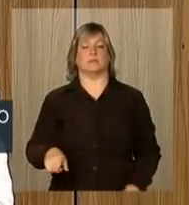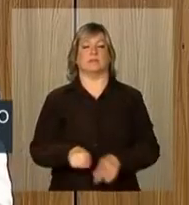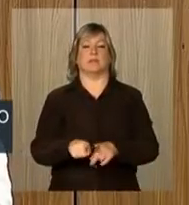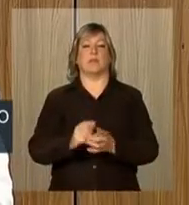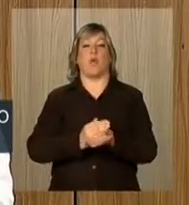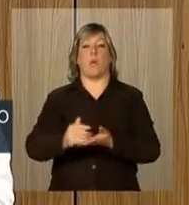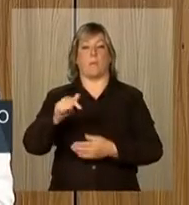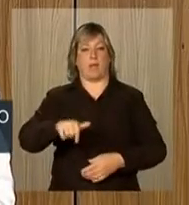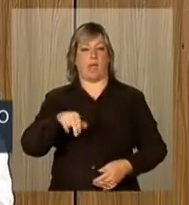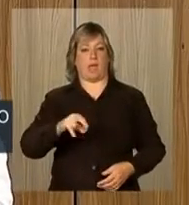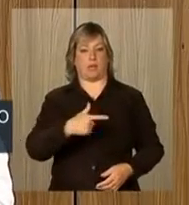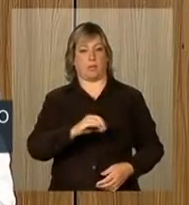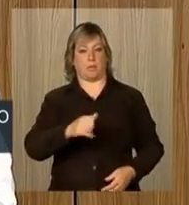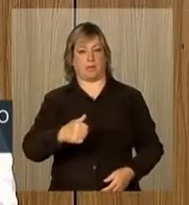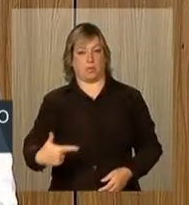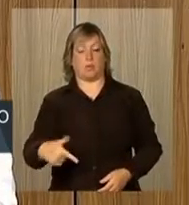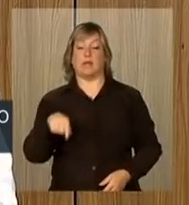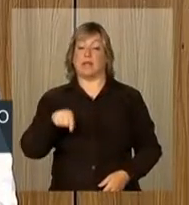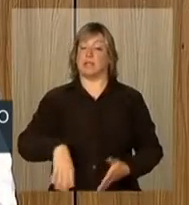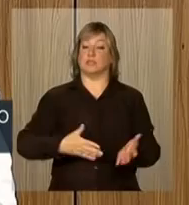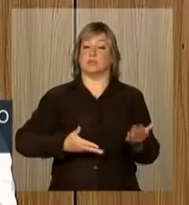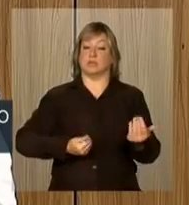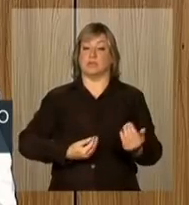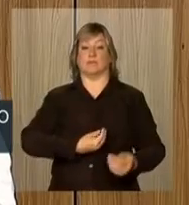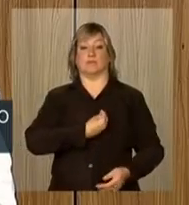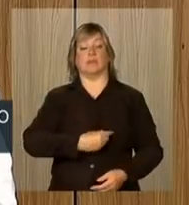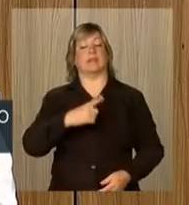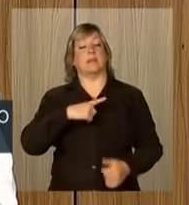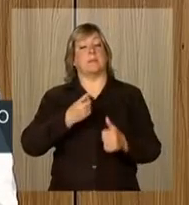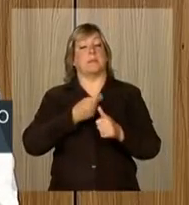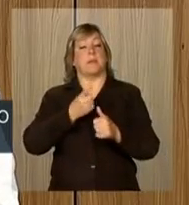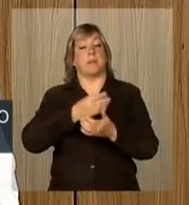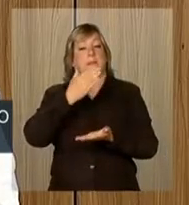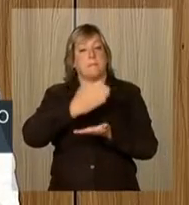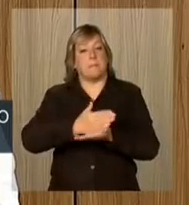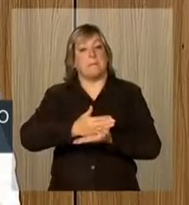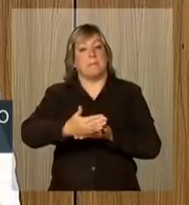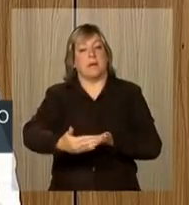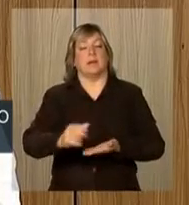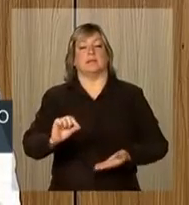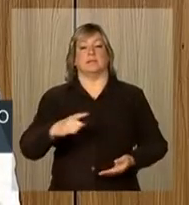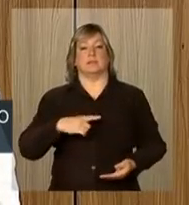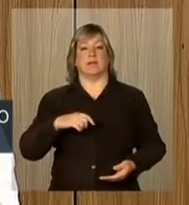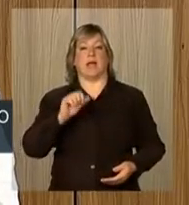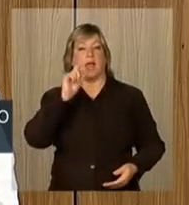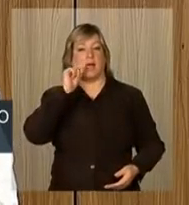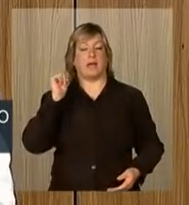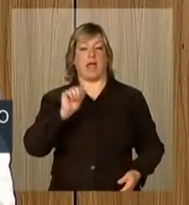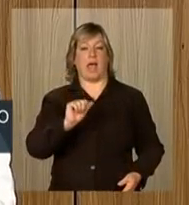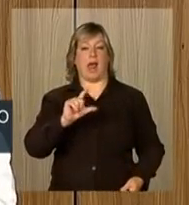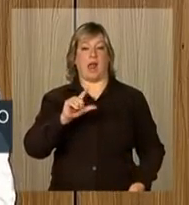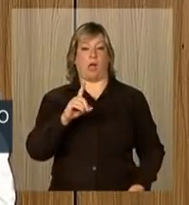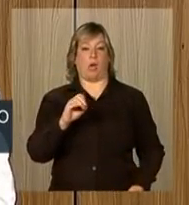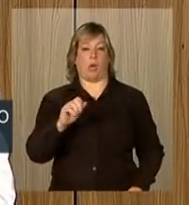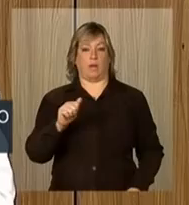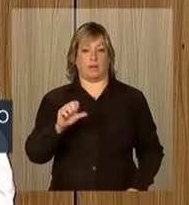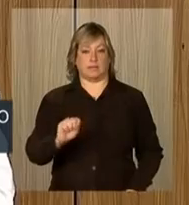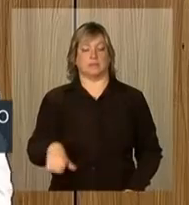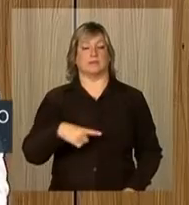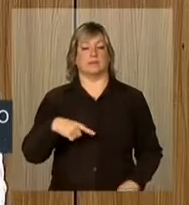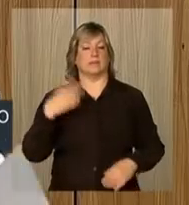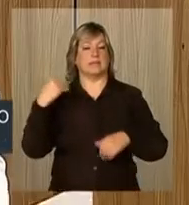2012. O Juventude Viva teve sua primeira etapa de implementação iniciada em Alagoas no mês de setembro